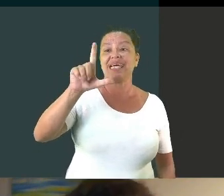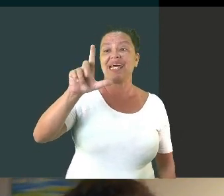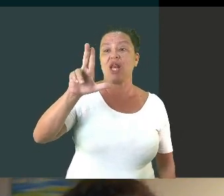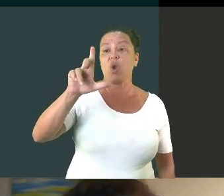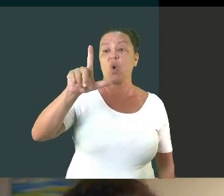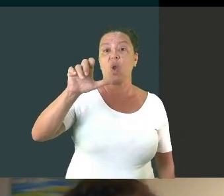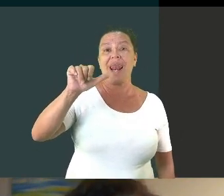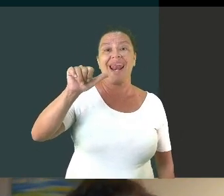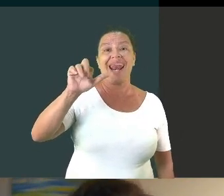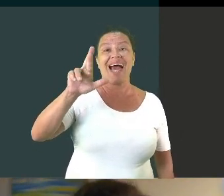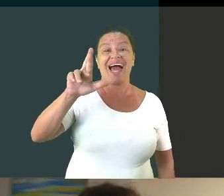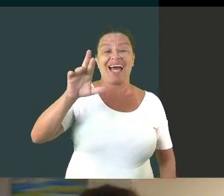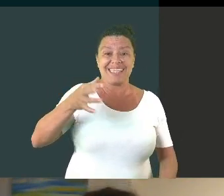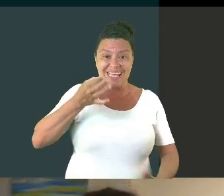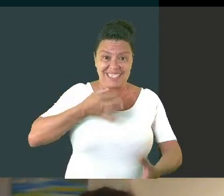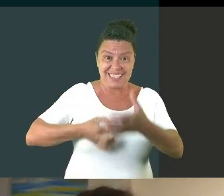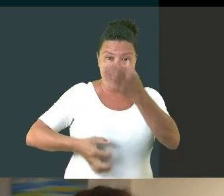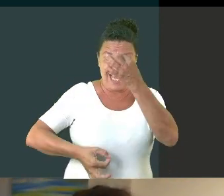a energia